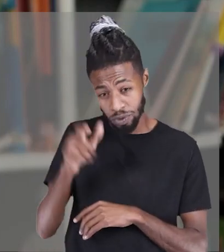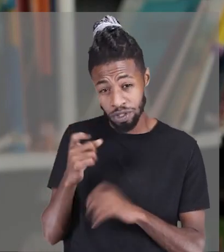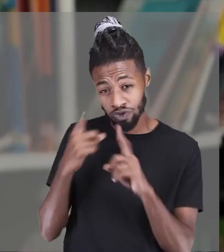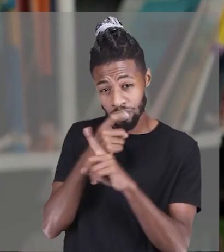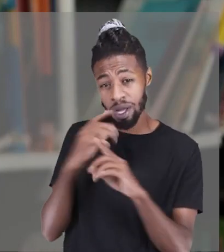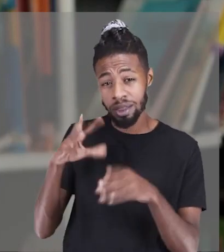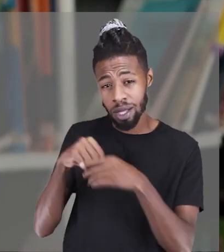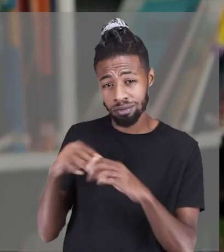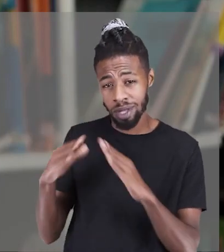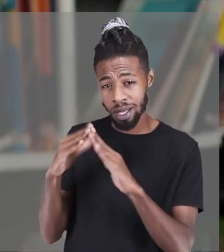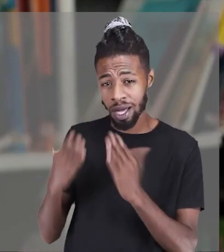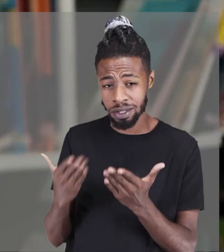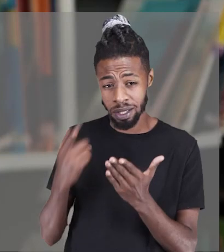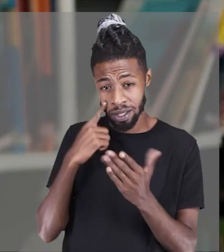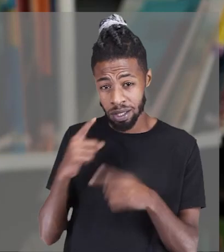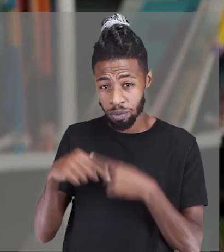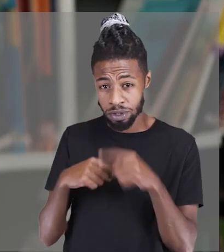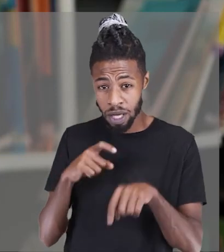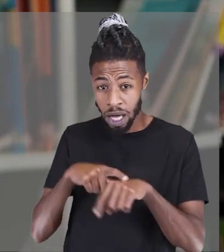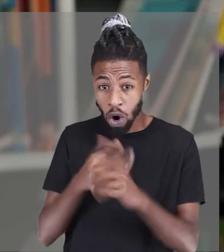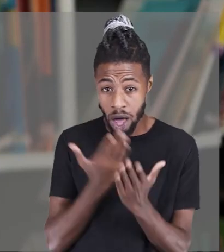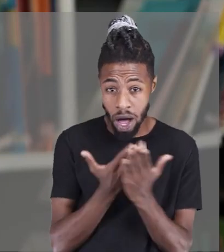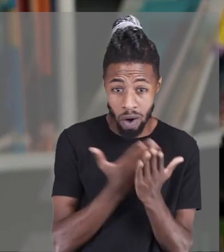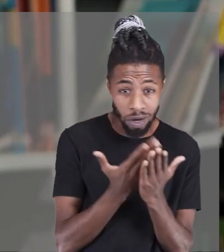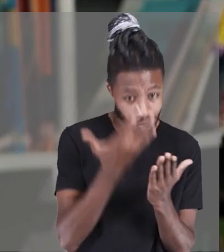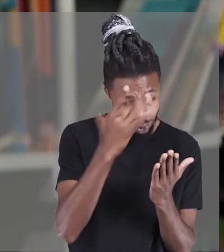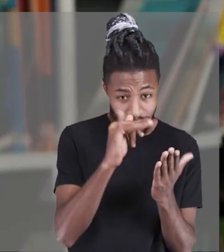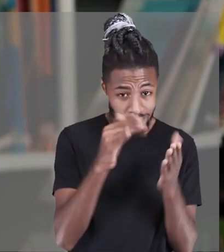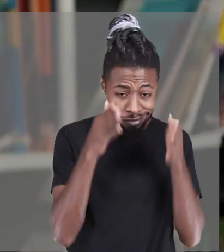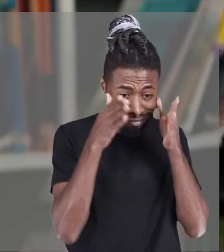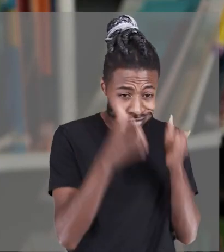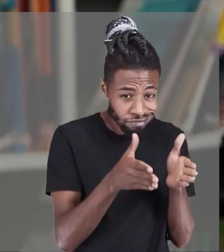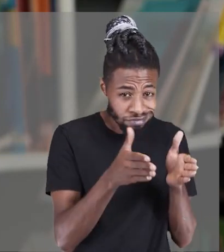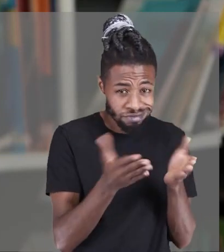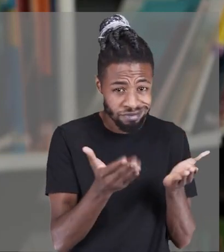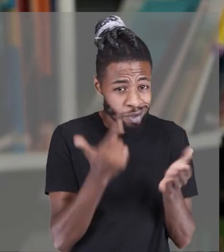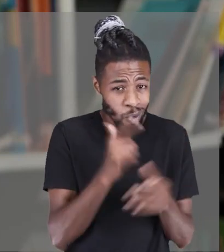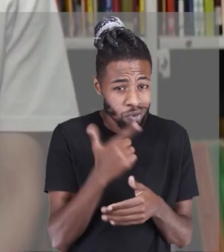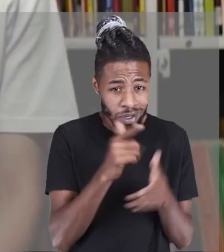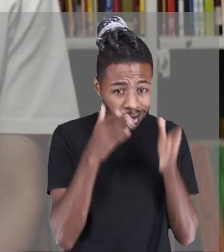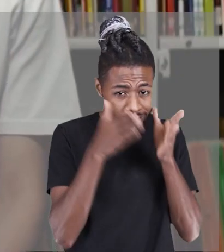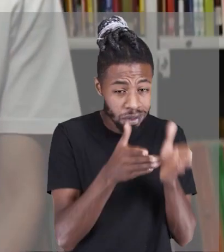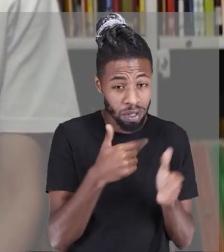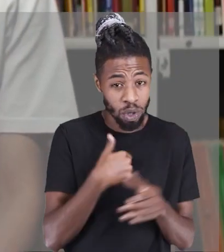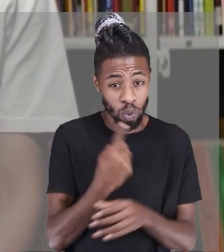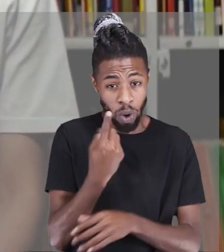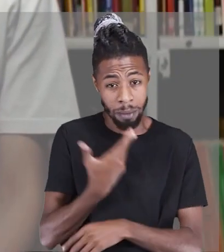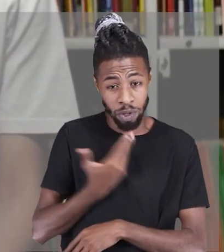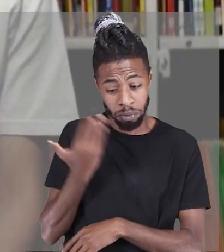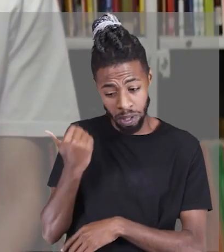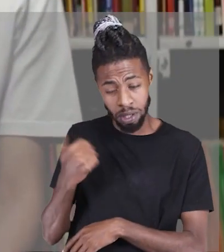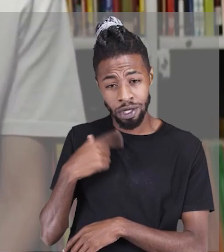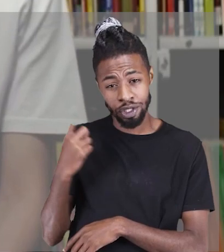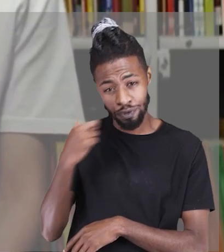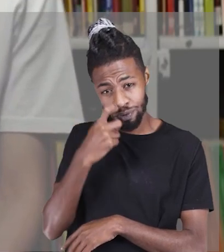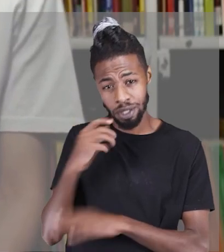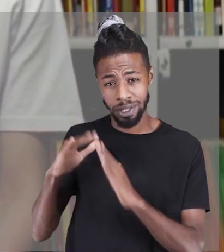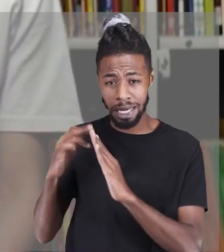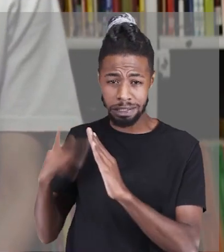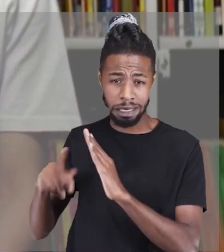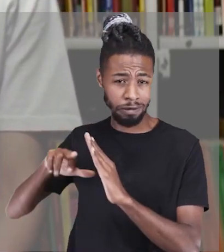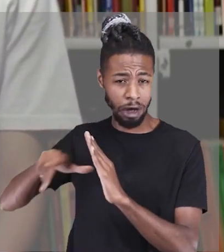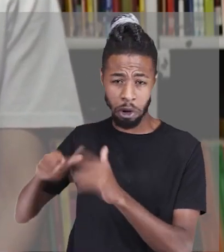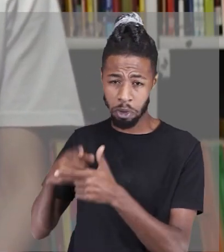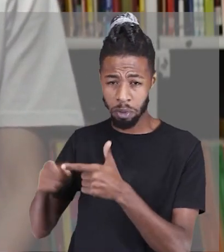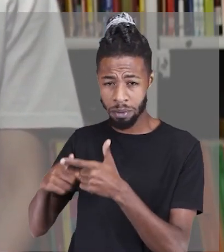está passando por dificuldade em casa e chega na hora da aula, ela não consegue se concentrar. Inclusive eu tive um amigo que passava por